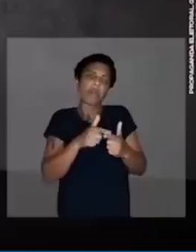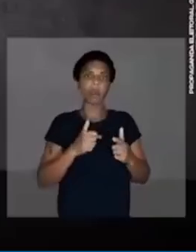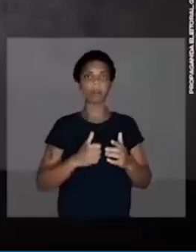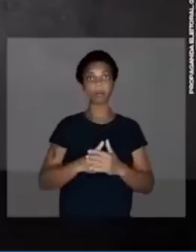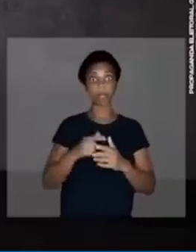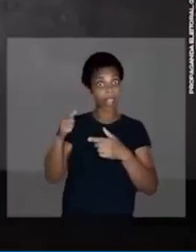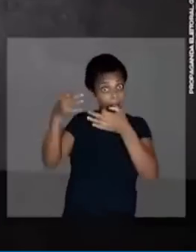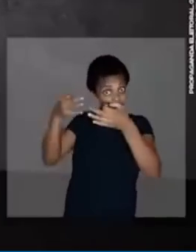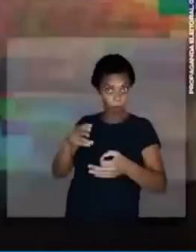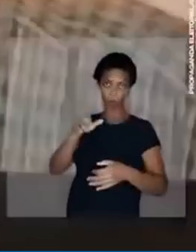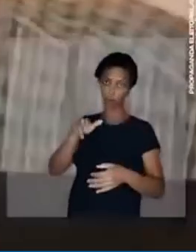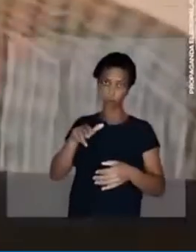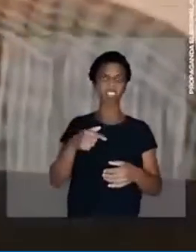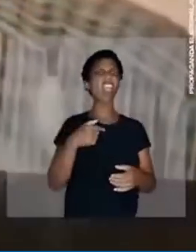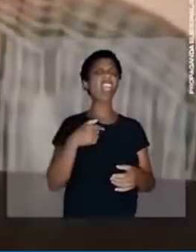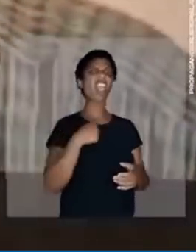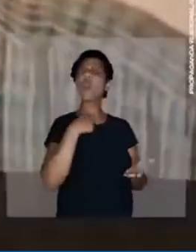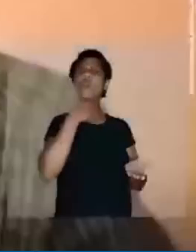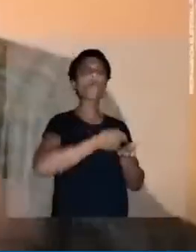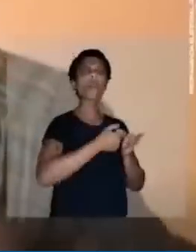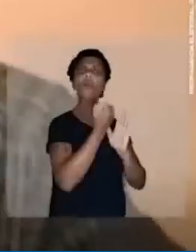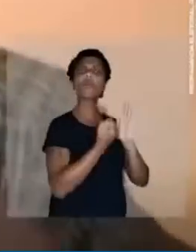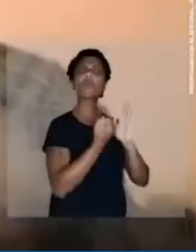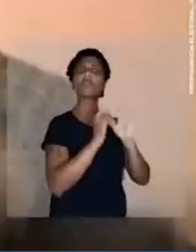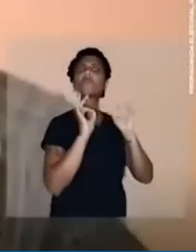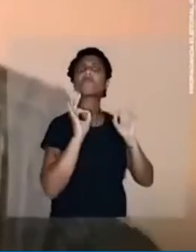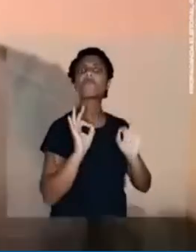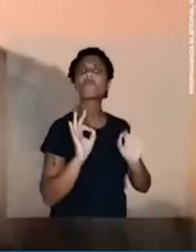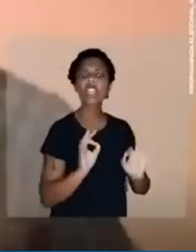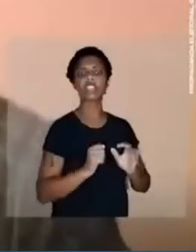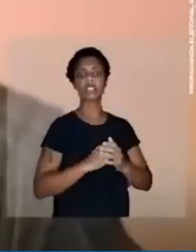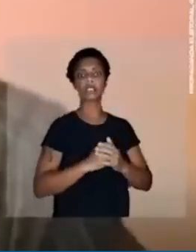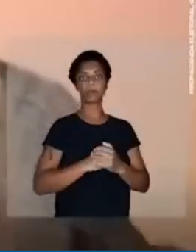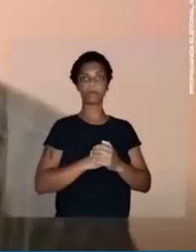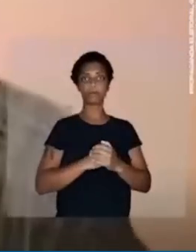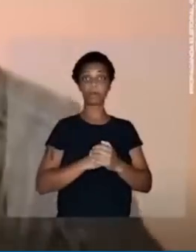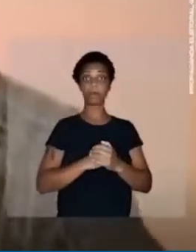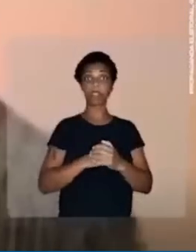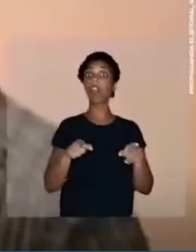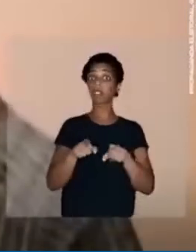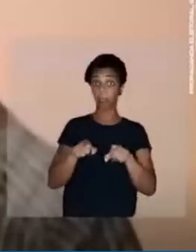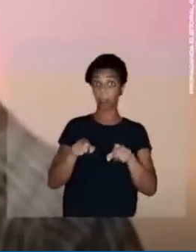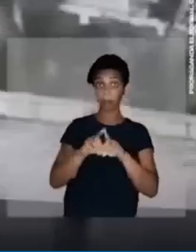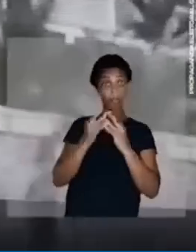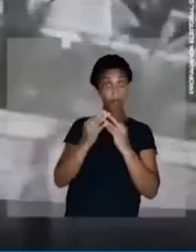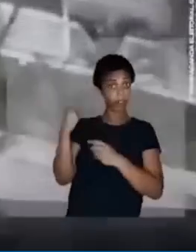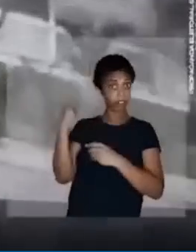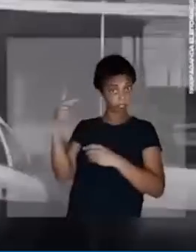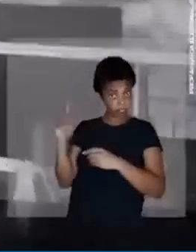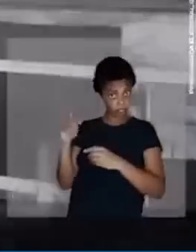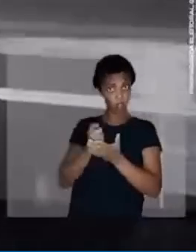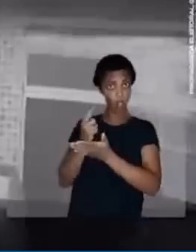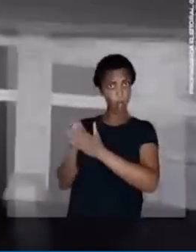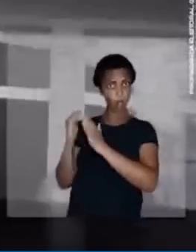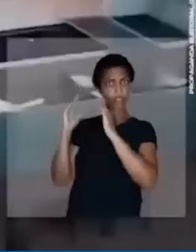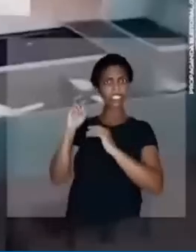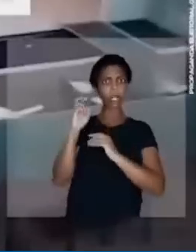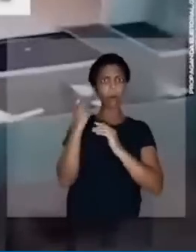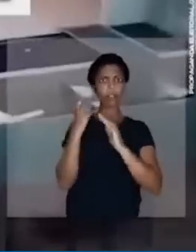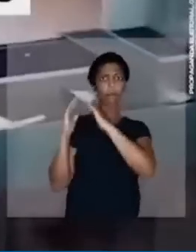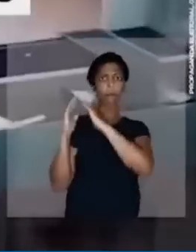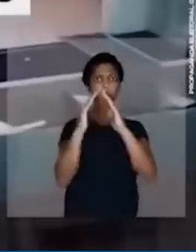bem. Honesto, ele nunca foi. Eu só nego tudo que for possível. Inclusive, sua família comprou